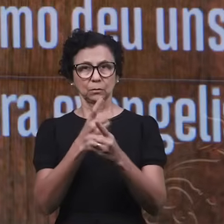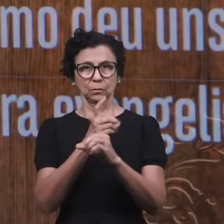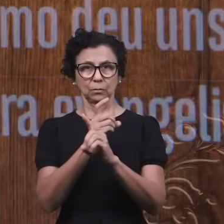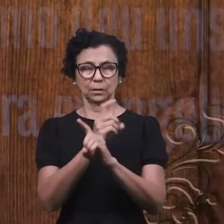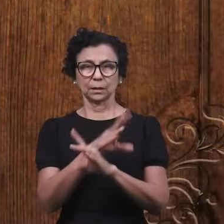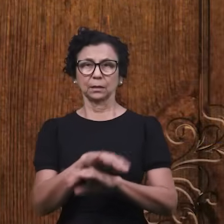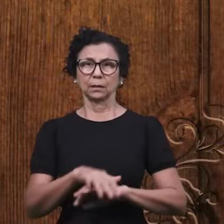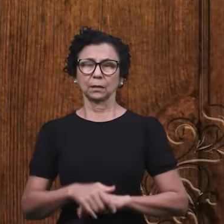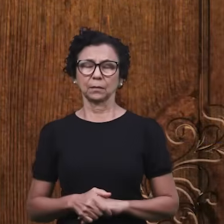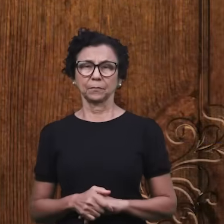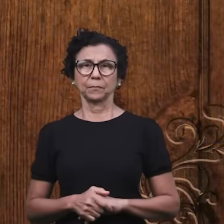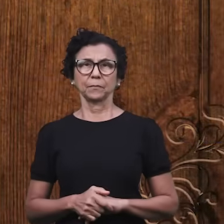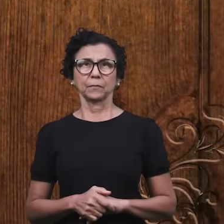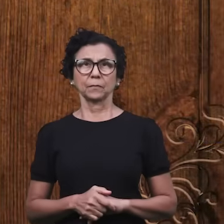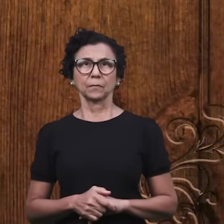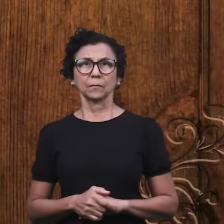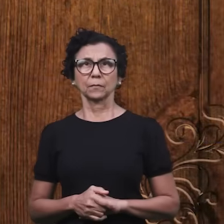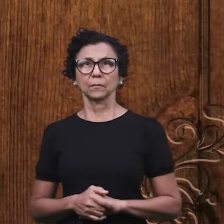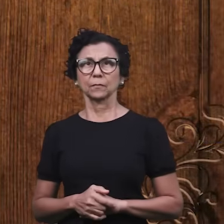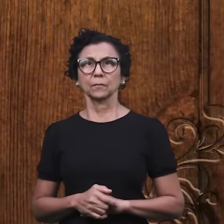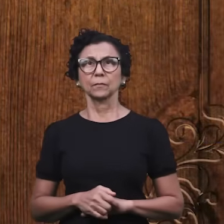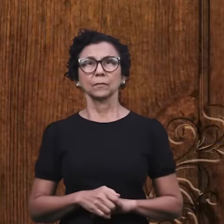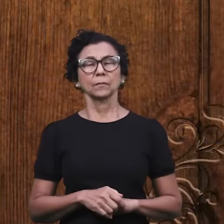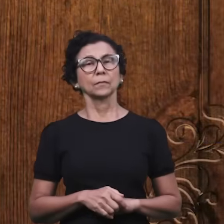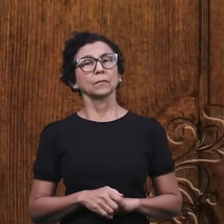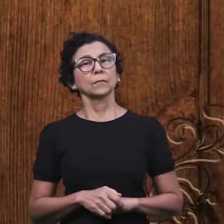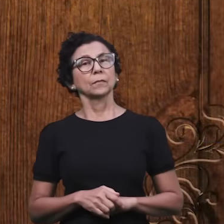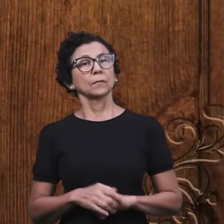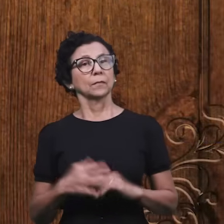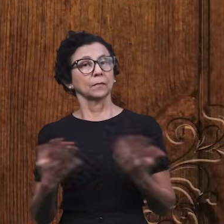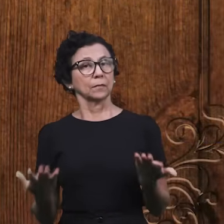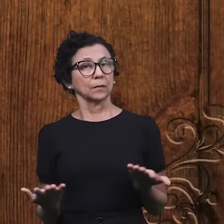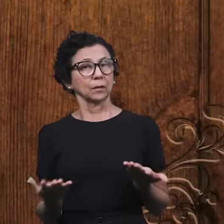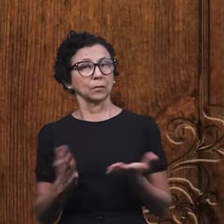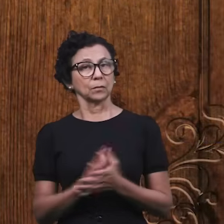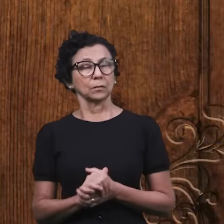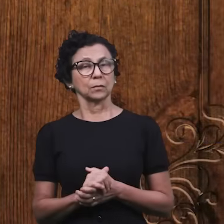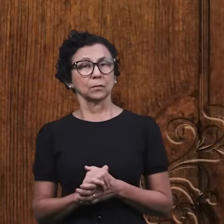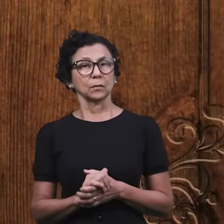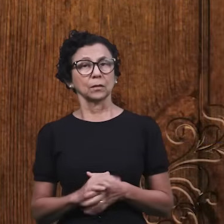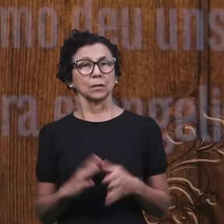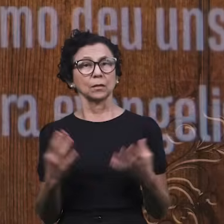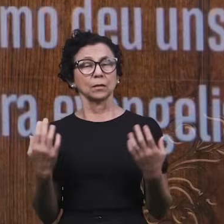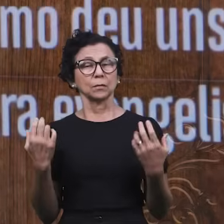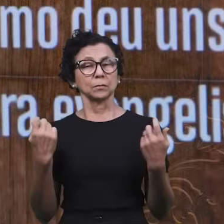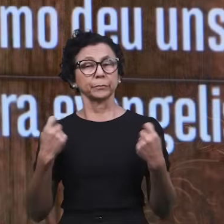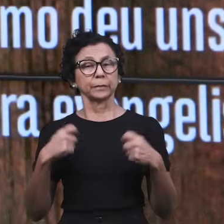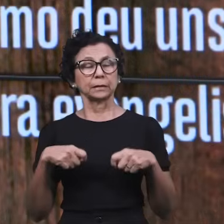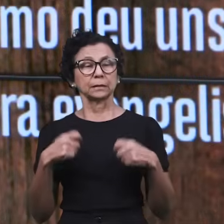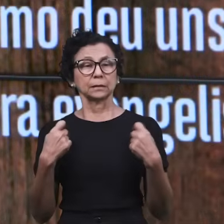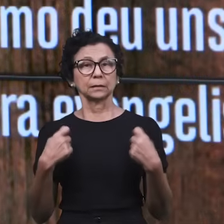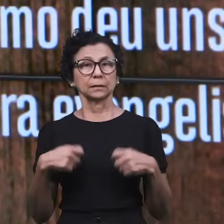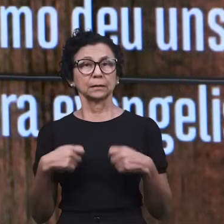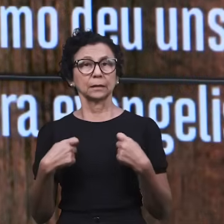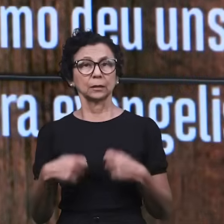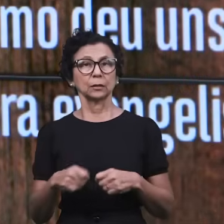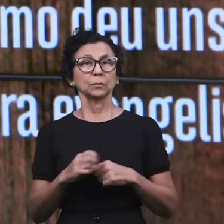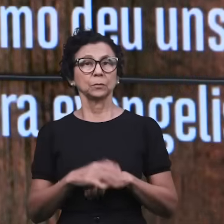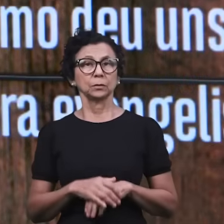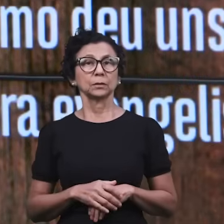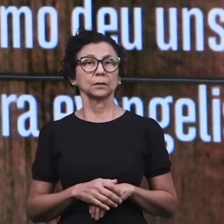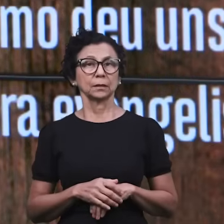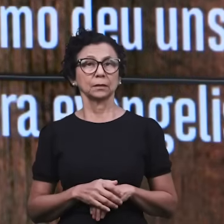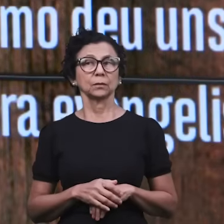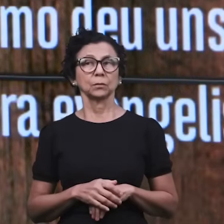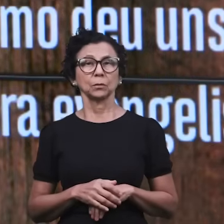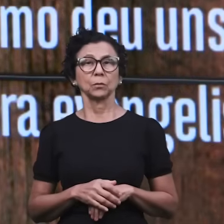para Paulo assim, tu, porém, fala o que convém, a sã doutrina. Porque nós temos que ter cuidado de perseverar na sã doutrina.